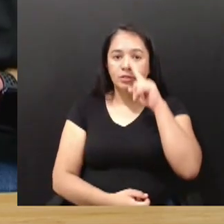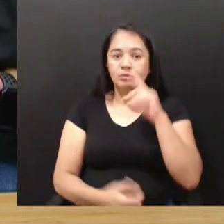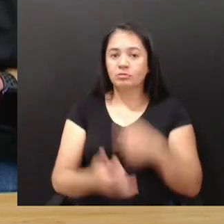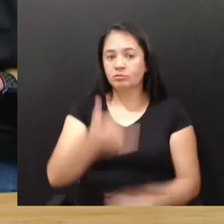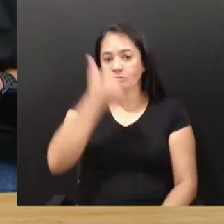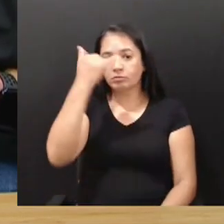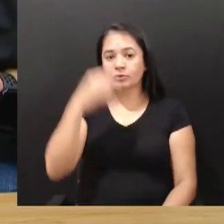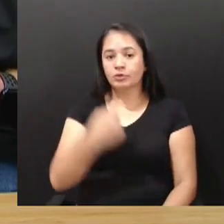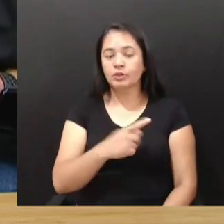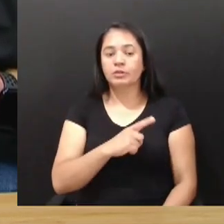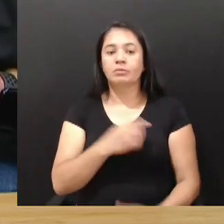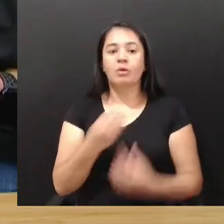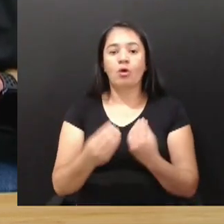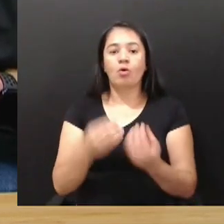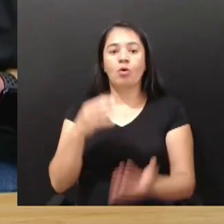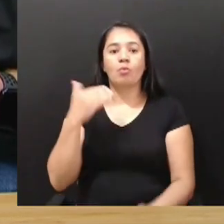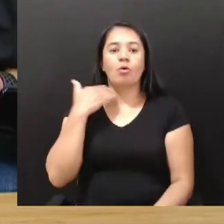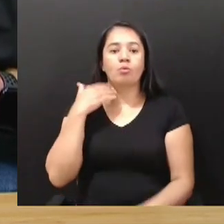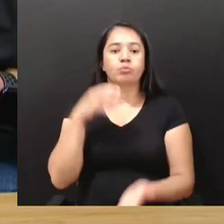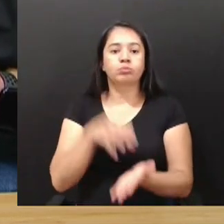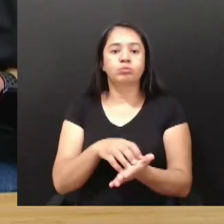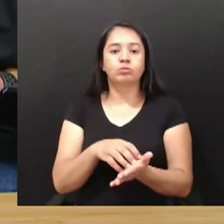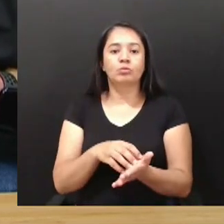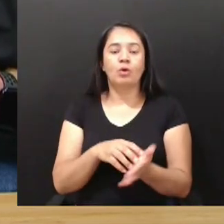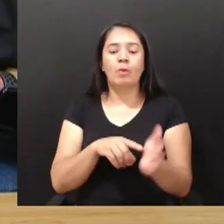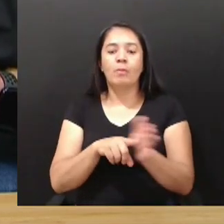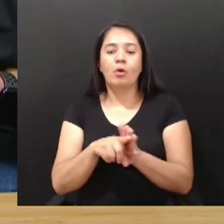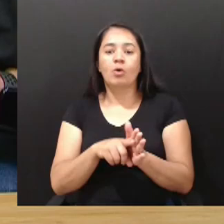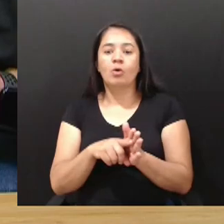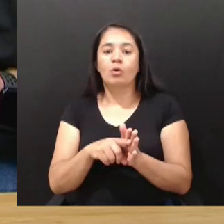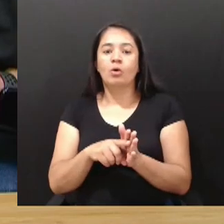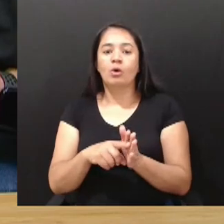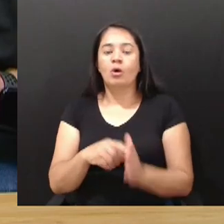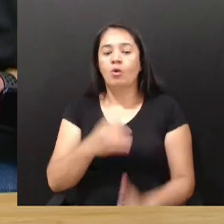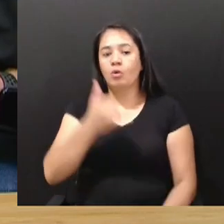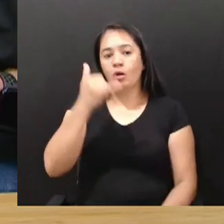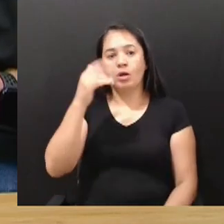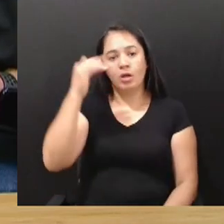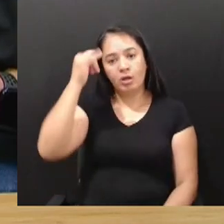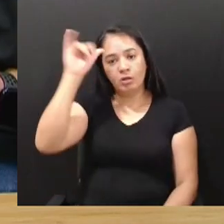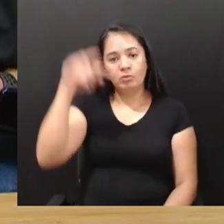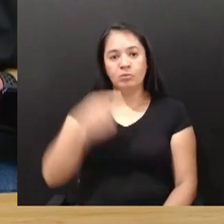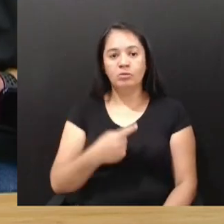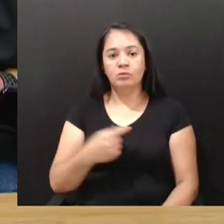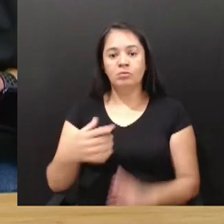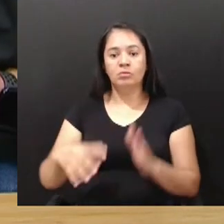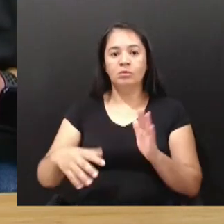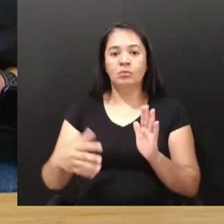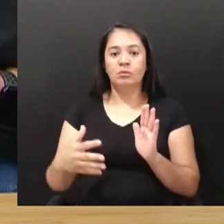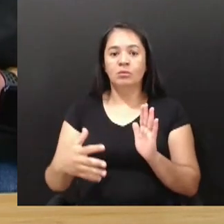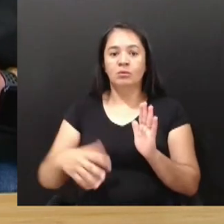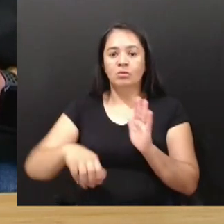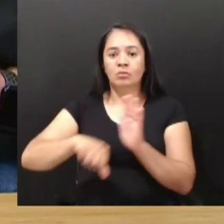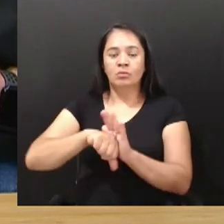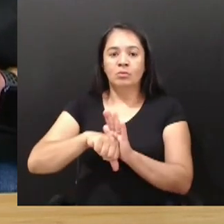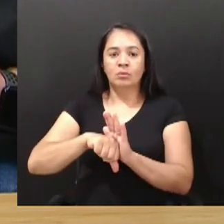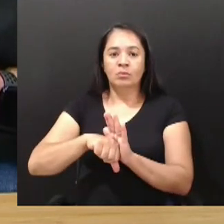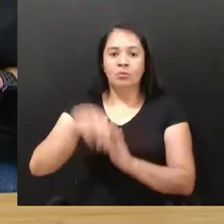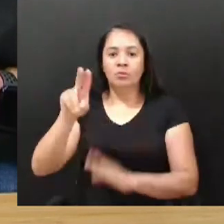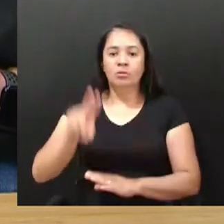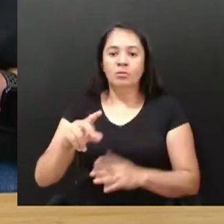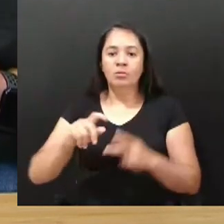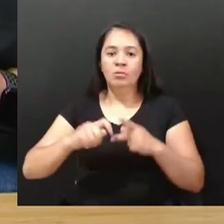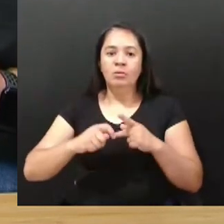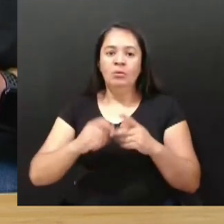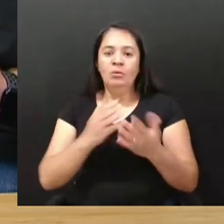Banco Central está buscando combater esses riscos de fraude para que a gente evite golpes aí fazendo uso do Pix parcelado.